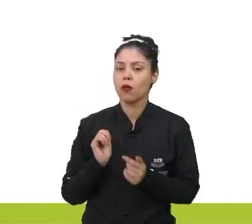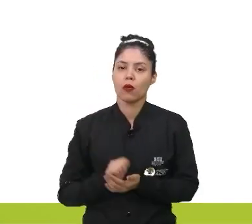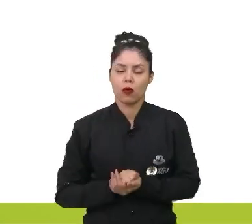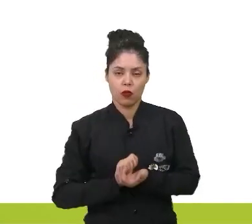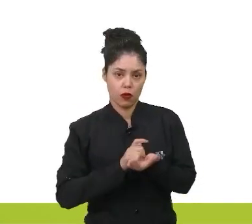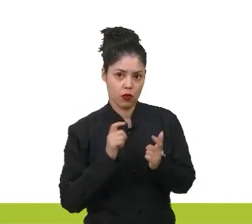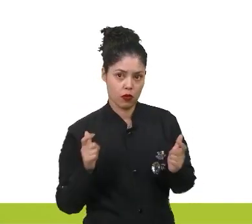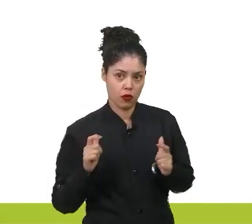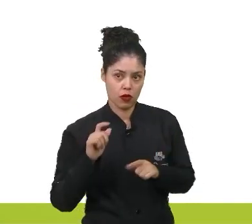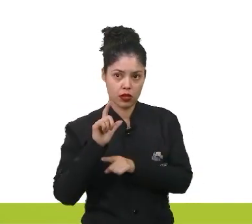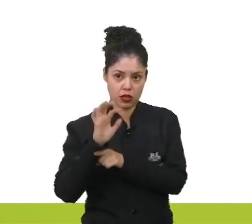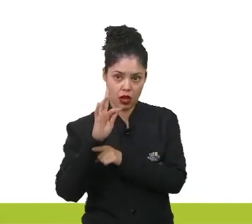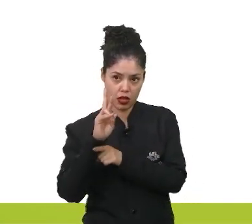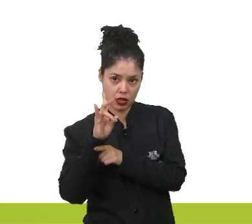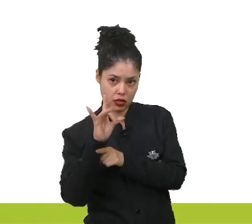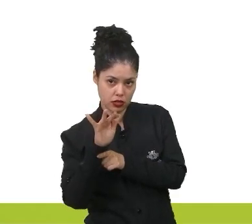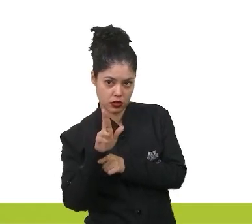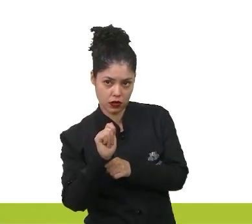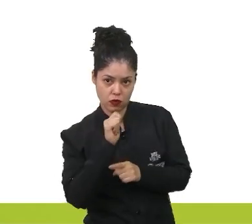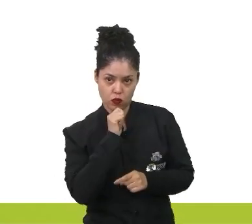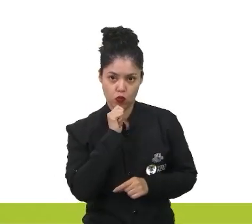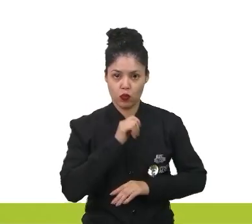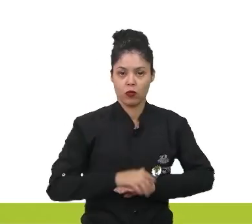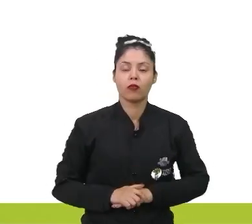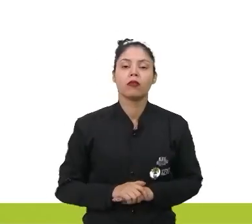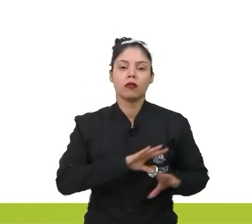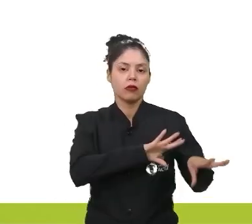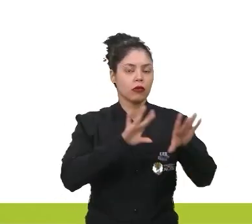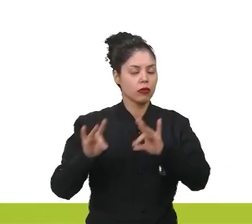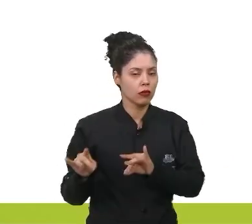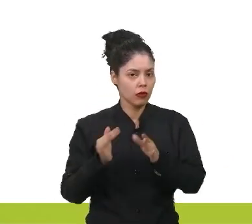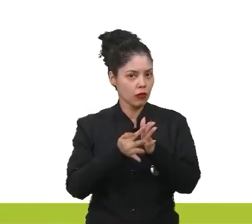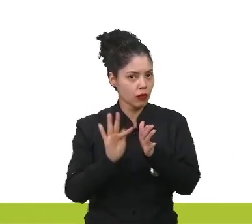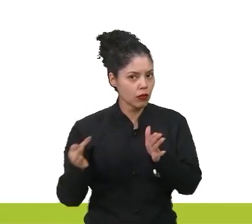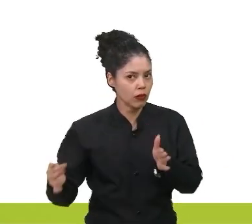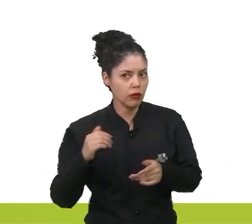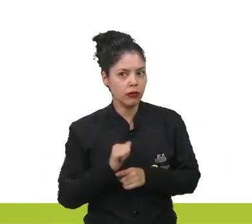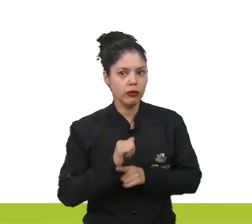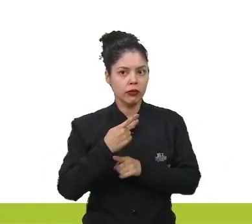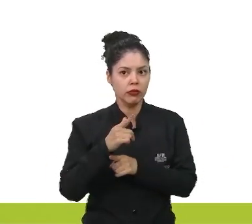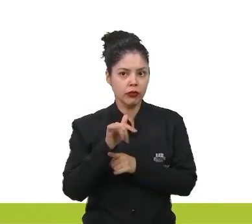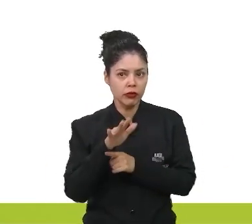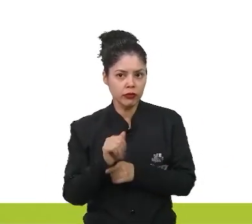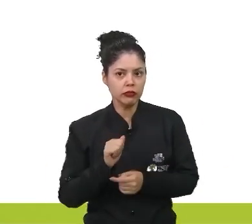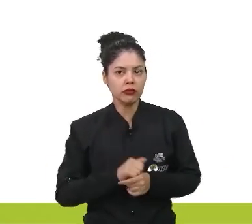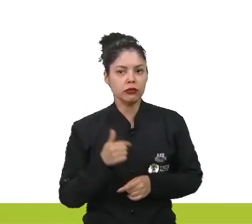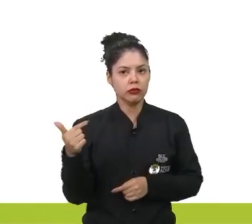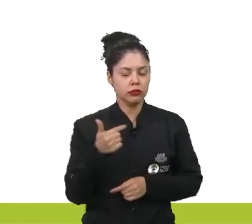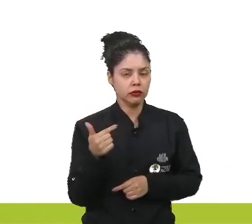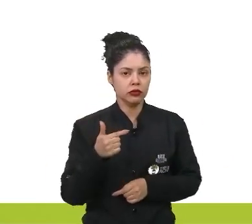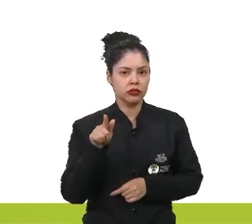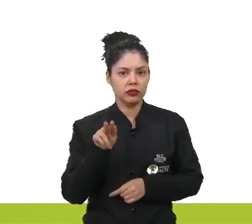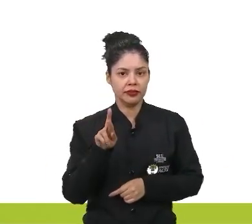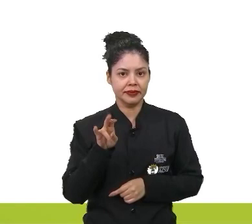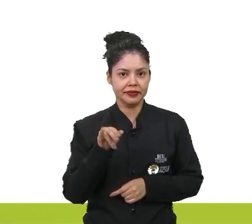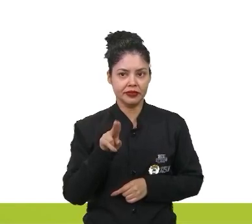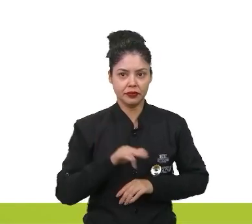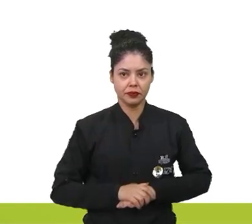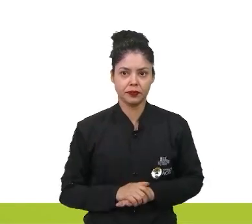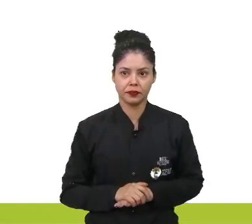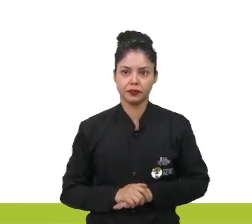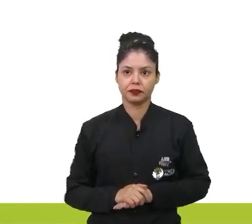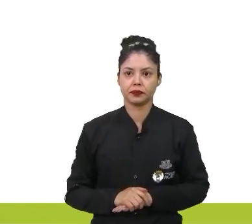sistema cartesiano, através de uma função polinomial do segundo grau.